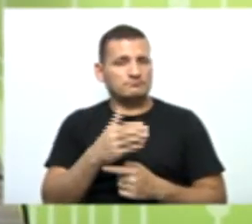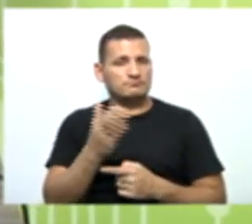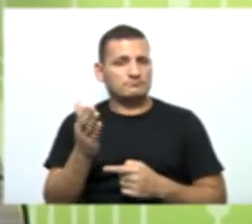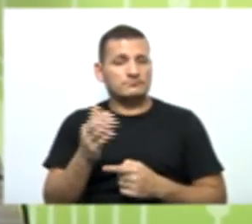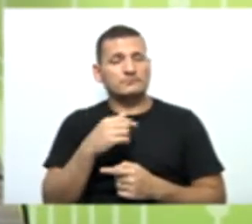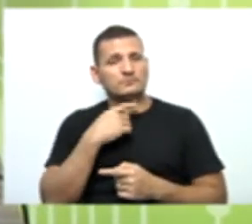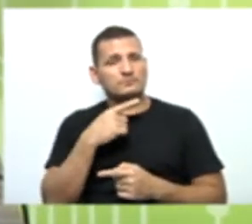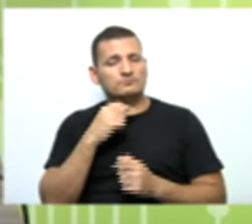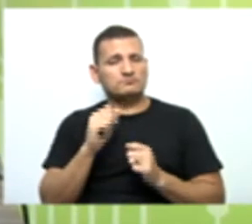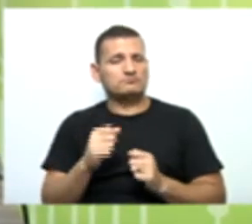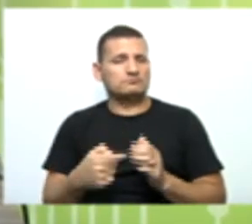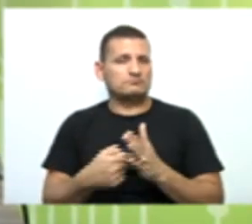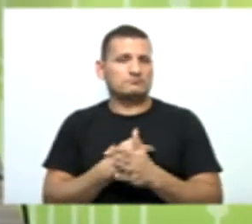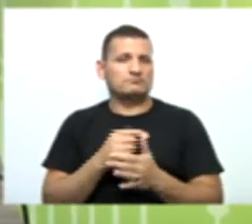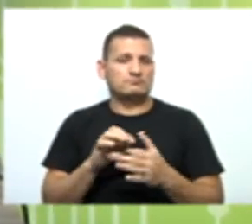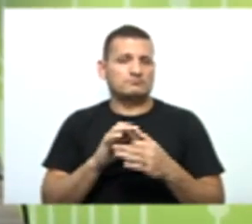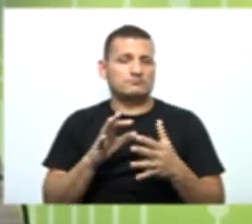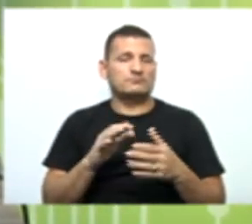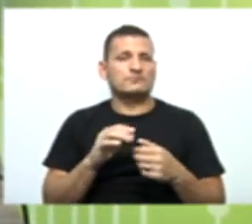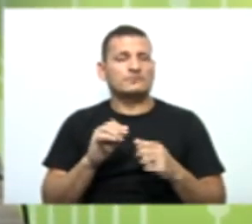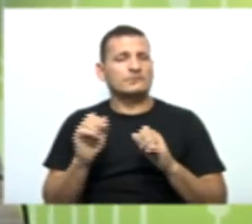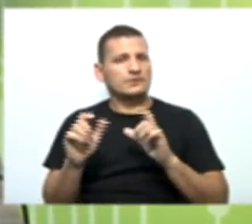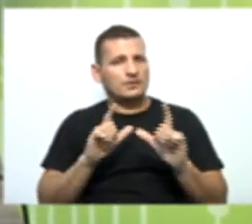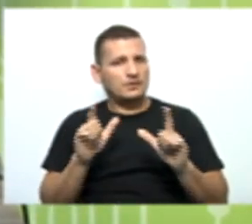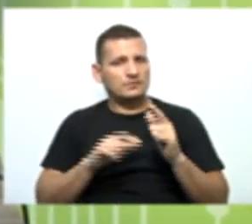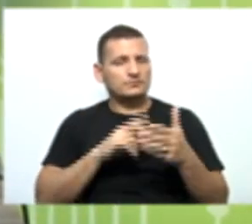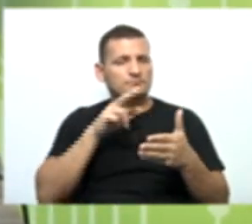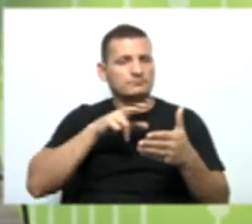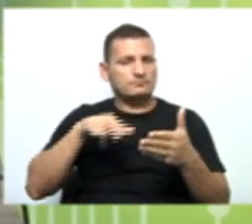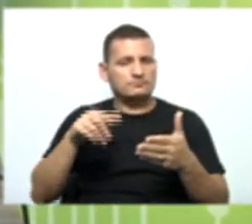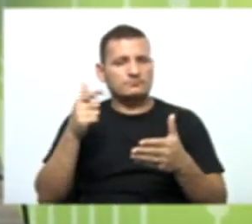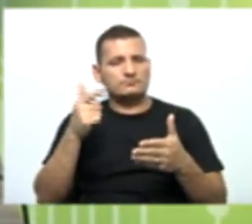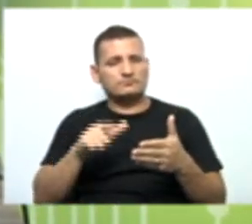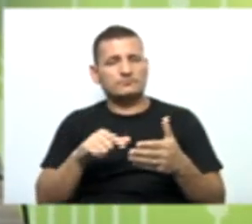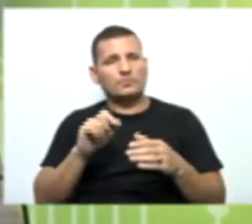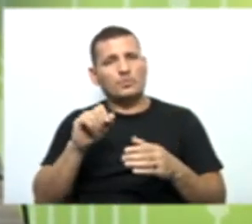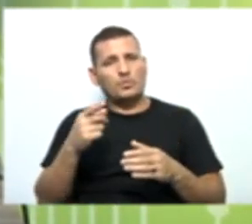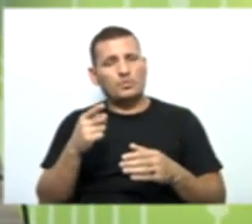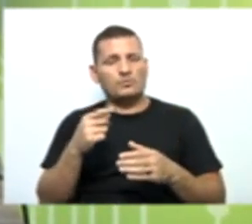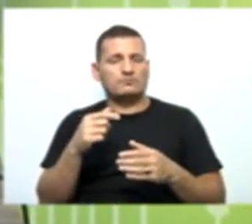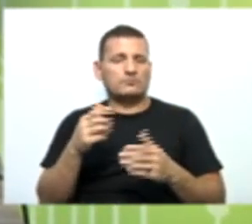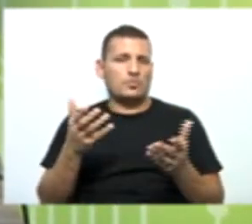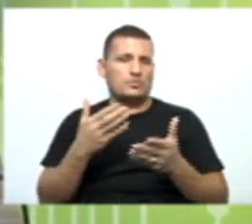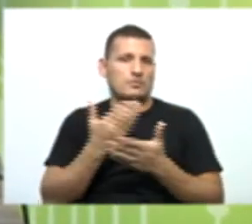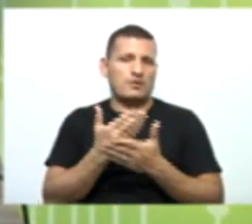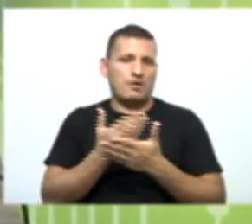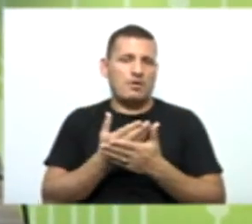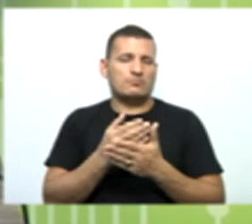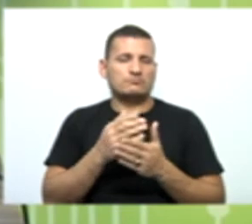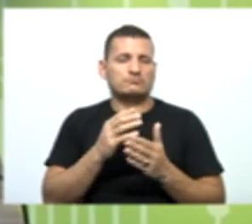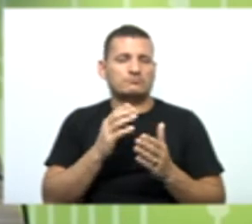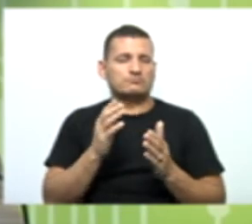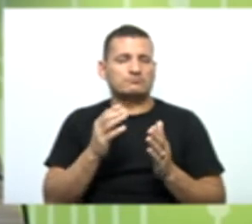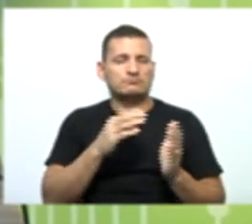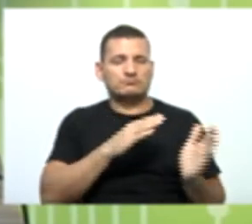essa dúvida, procura ler o slide novamente, veja essa aula depois e busque estudar um pouco